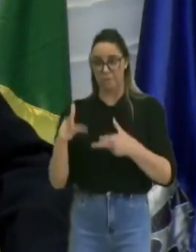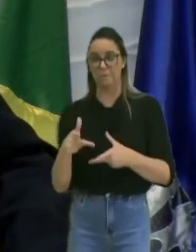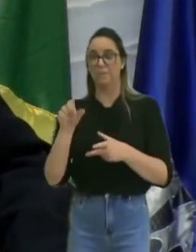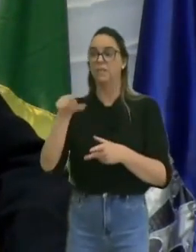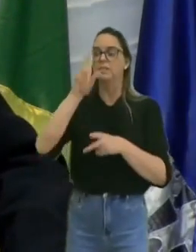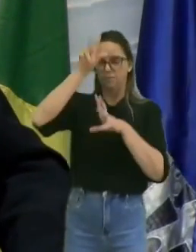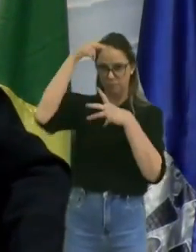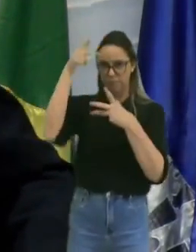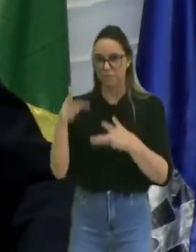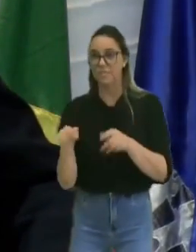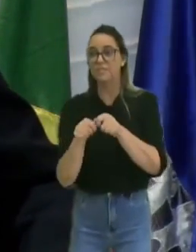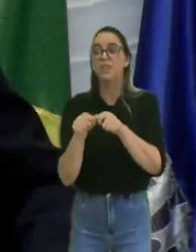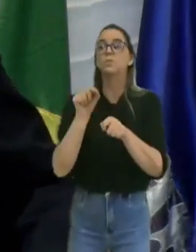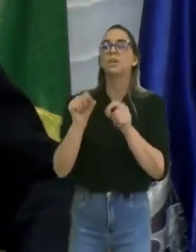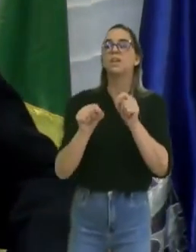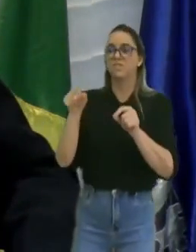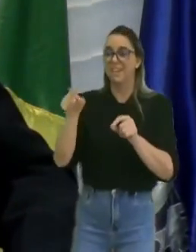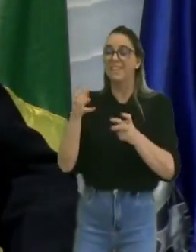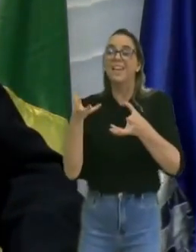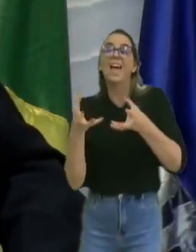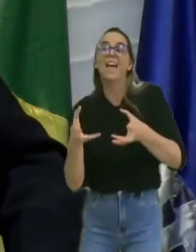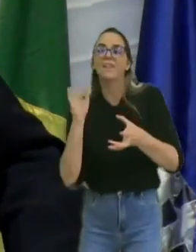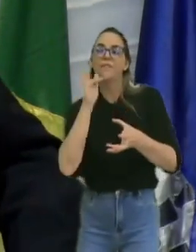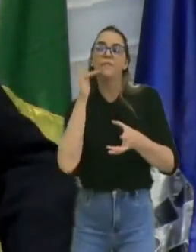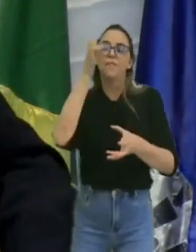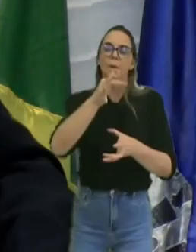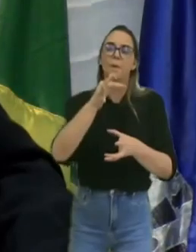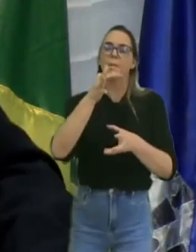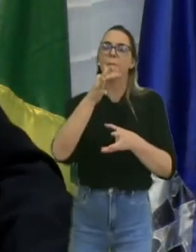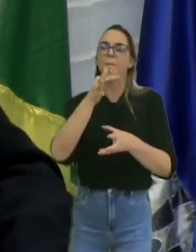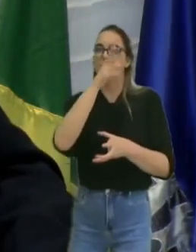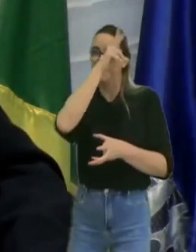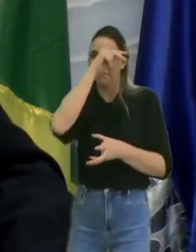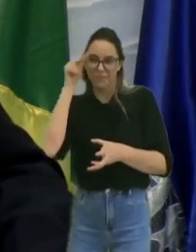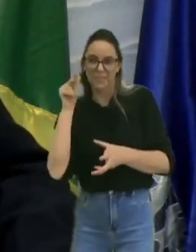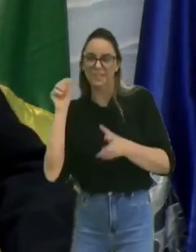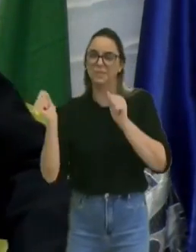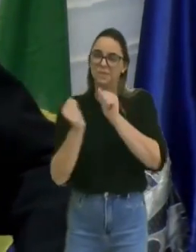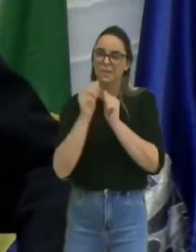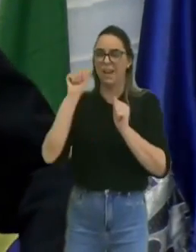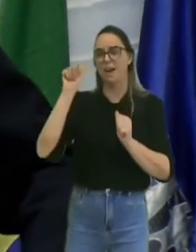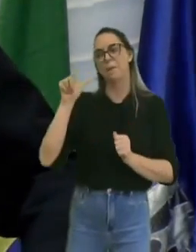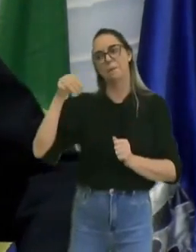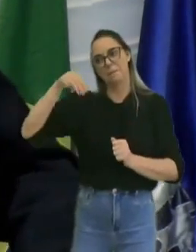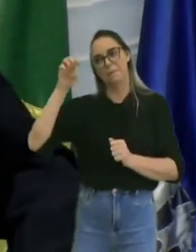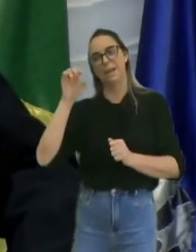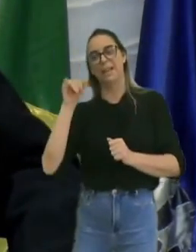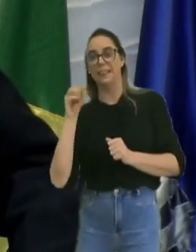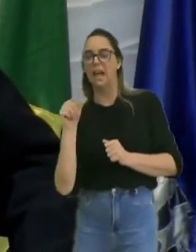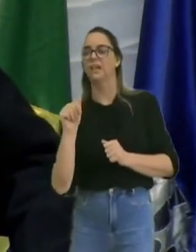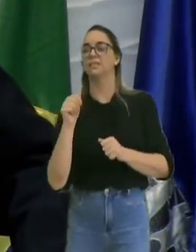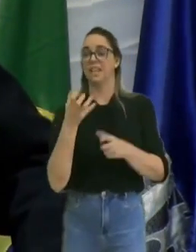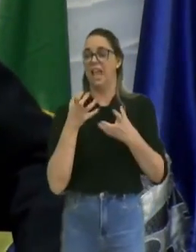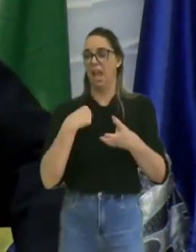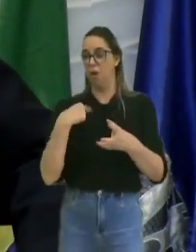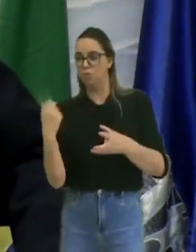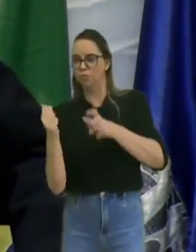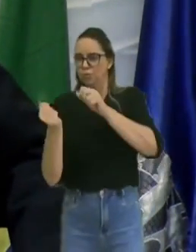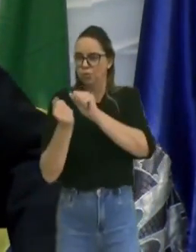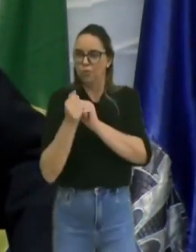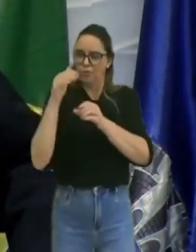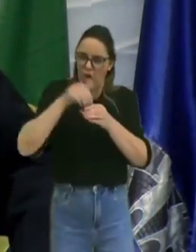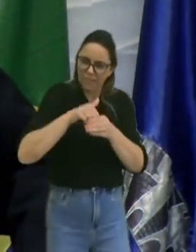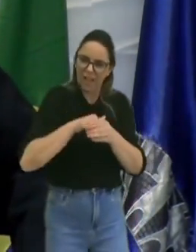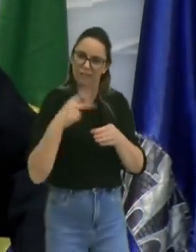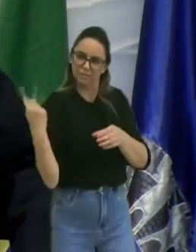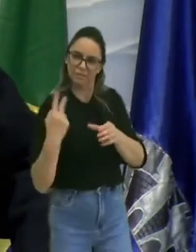Excelência? Porque o senhor quer ser prefeito junto com os Almeida. Quer que eu vote em vocês? Quer que eu vote no Grupo